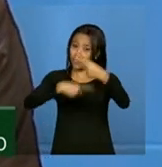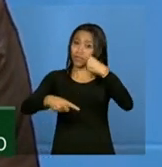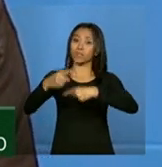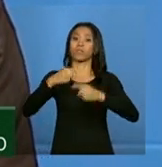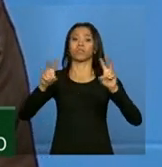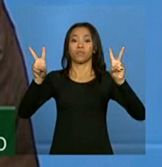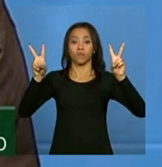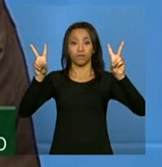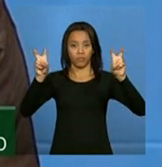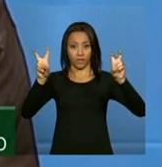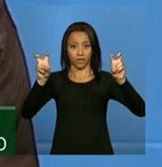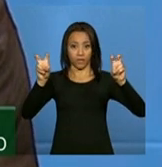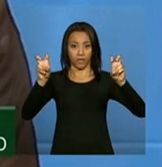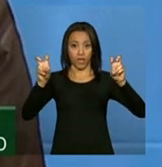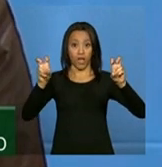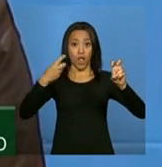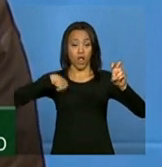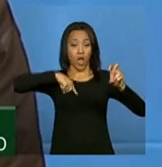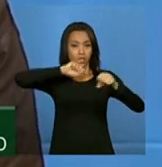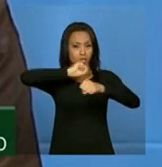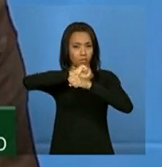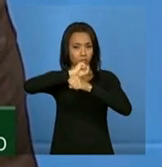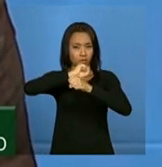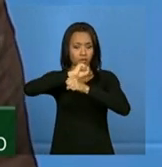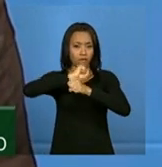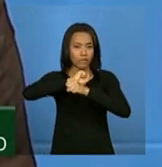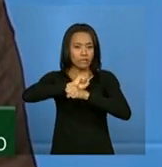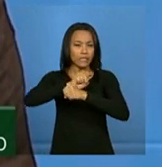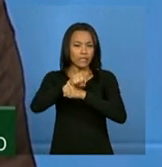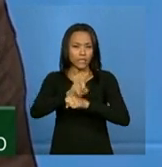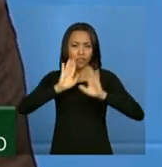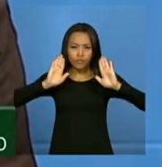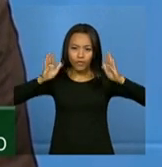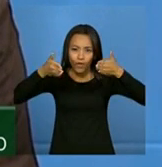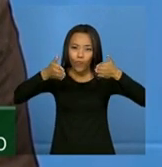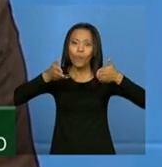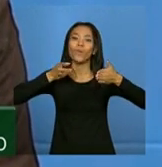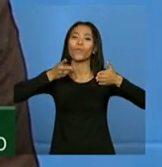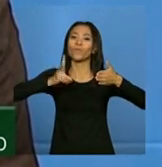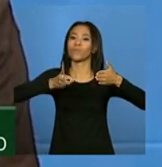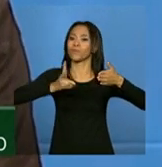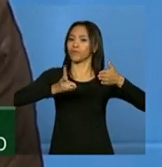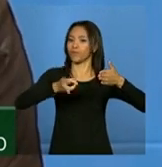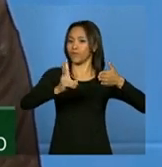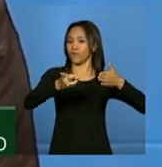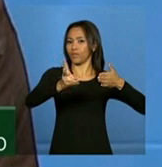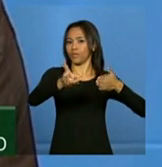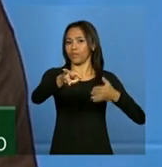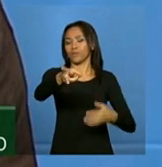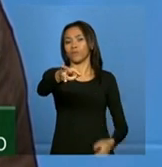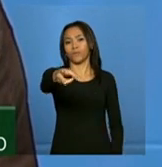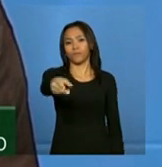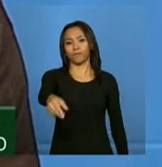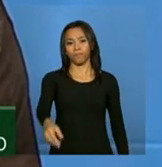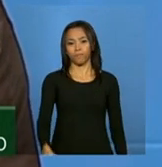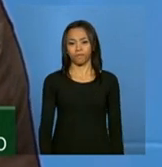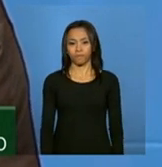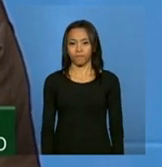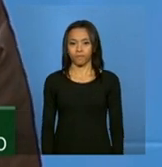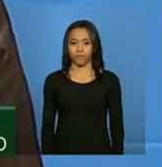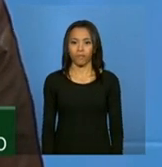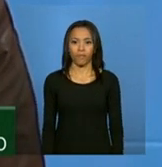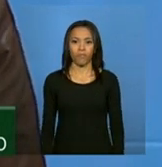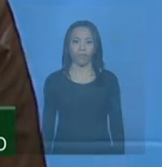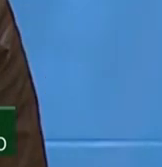tema. Nós esperamos que esse foco se prolongue e continue norteando a nossa luta contra o